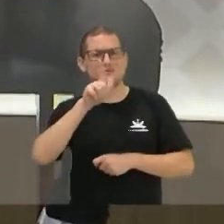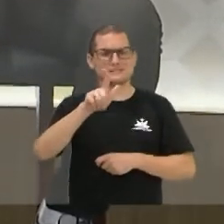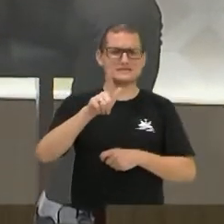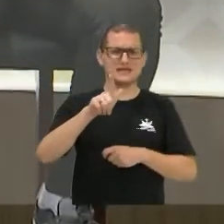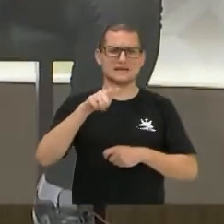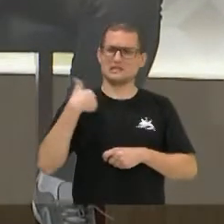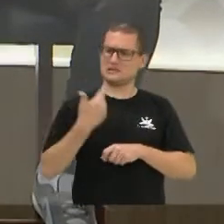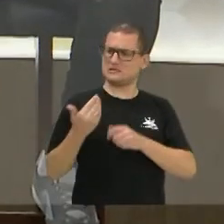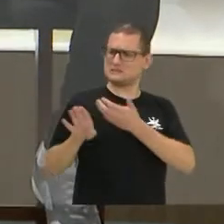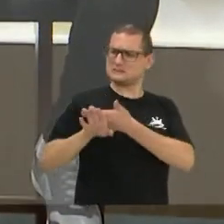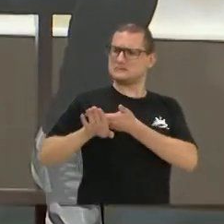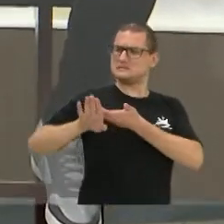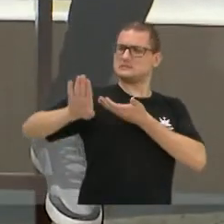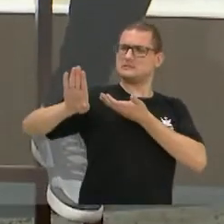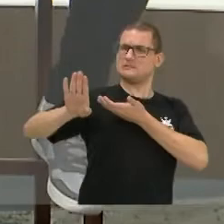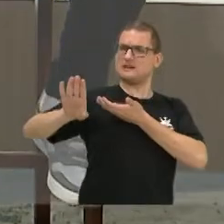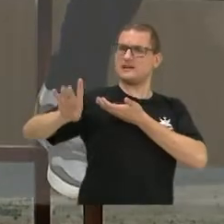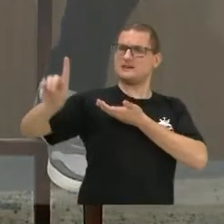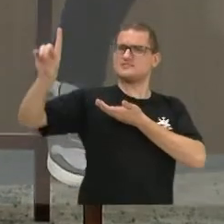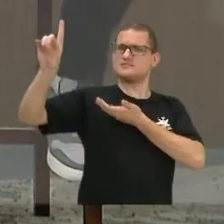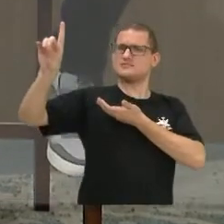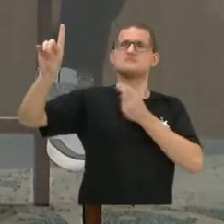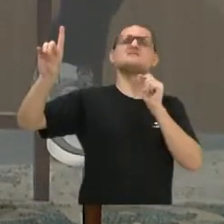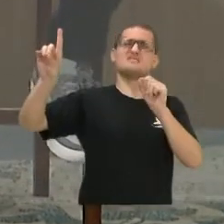que ir vendo